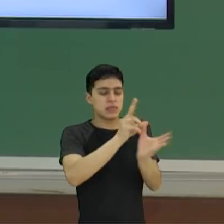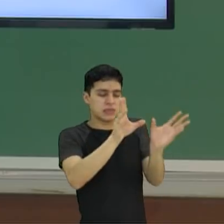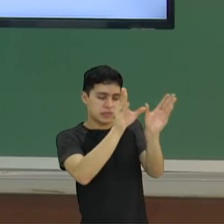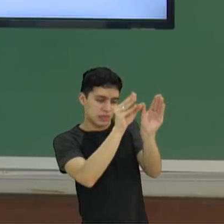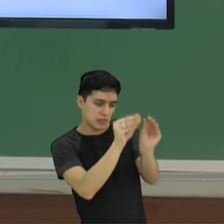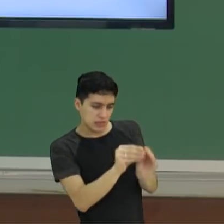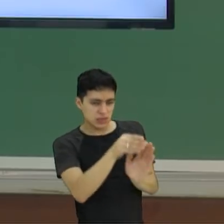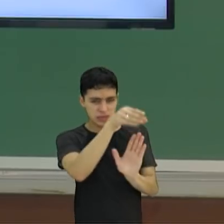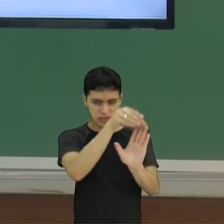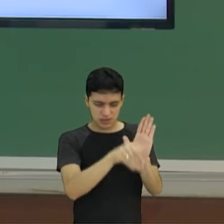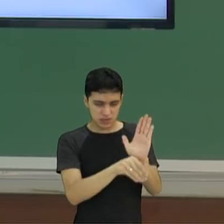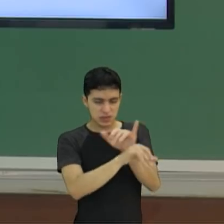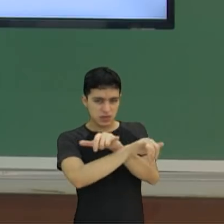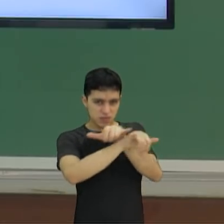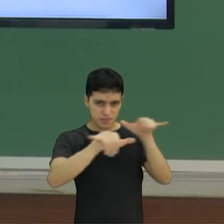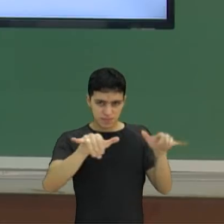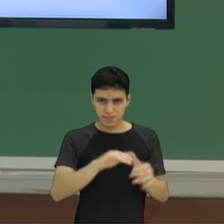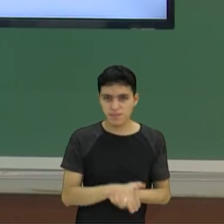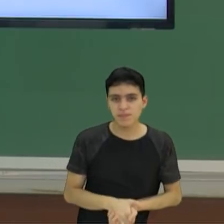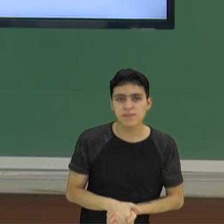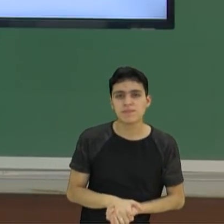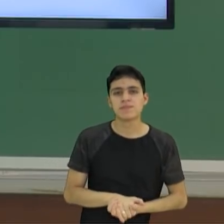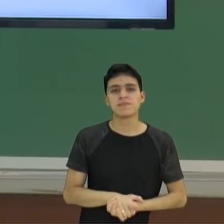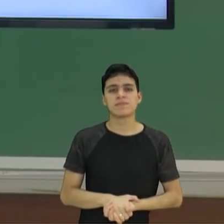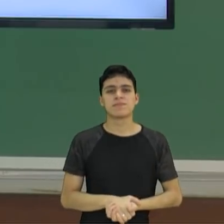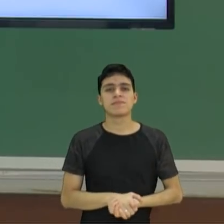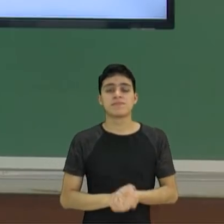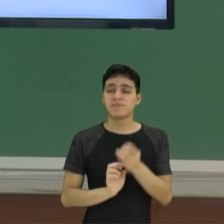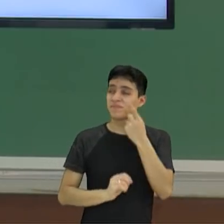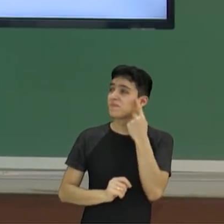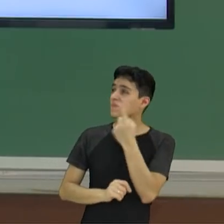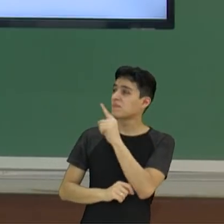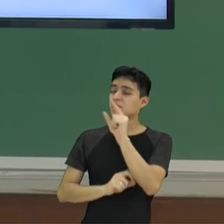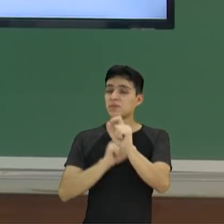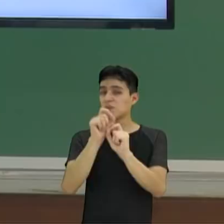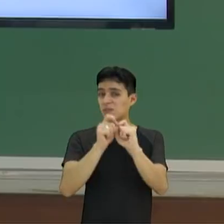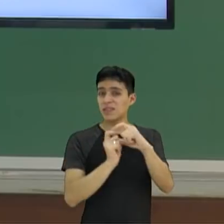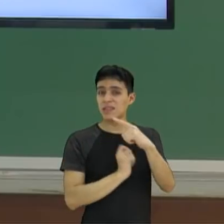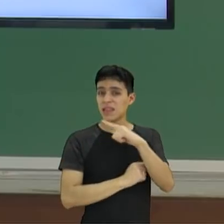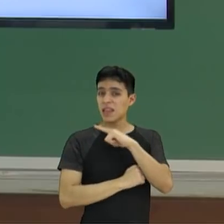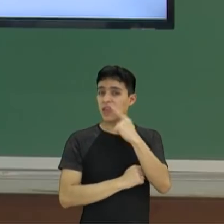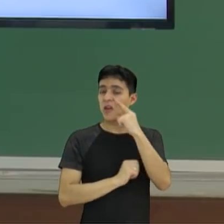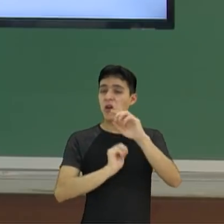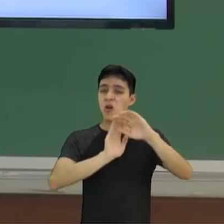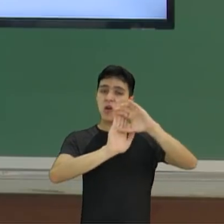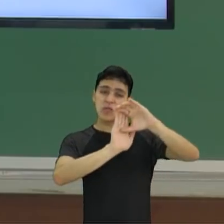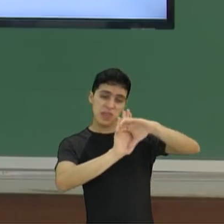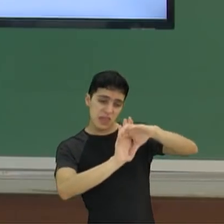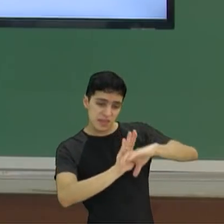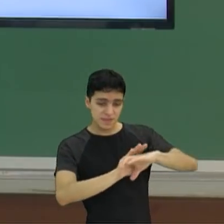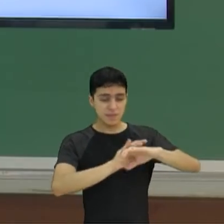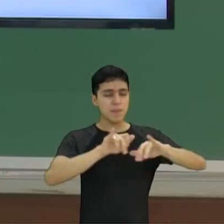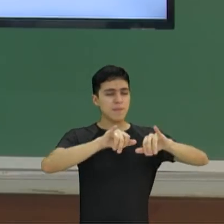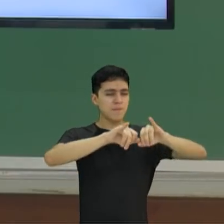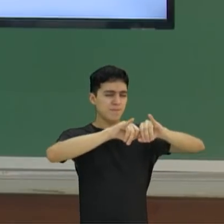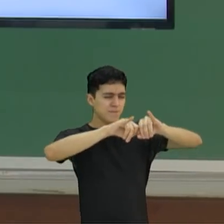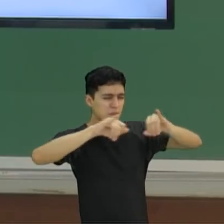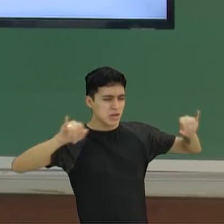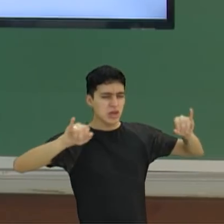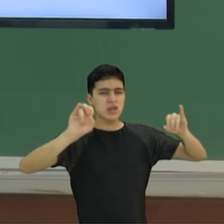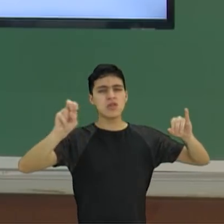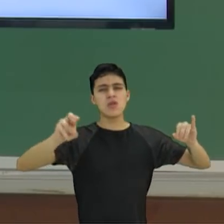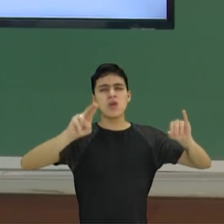o conteúdo da notícia. É o que nós temos aqui, essa definição. Manchete, ou